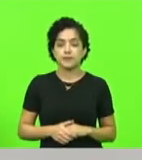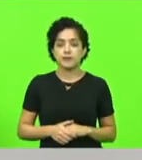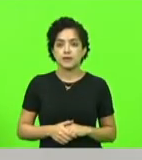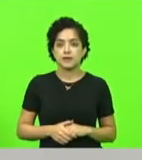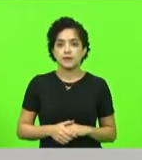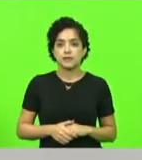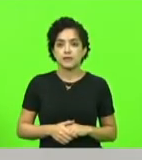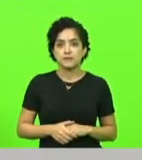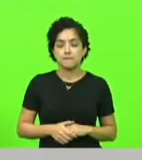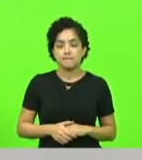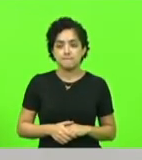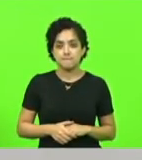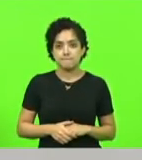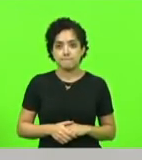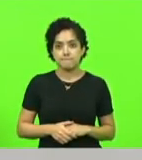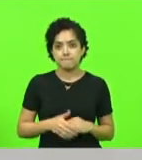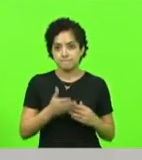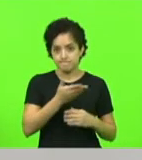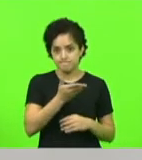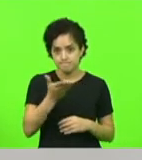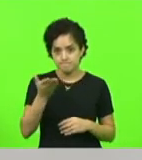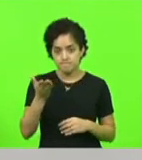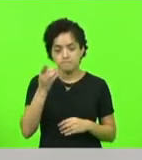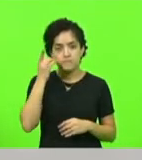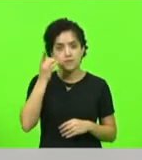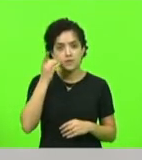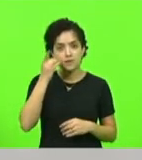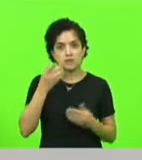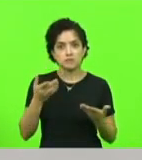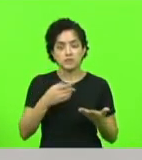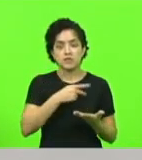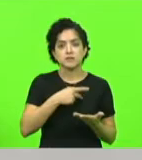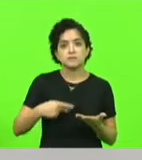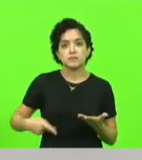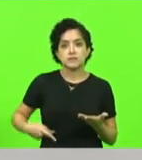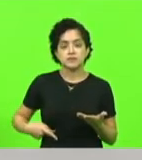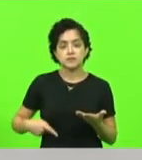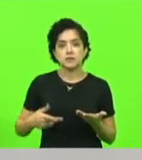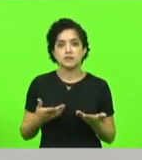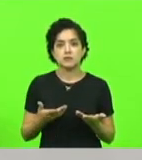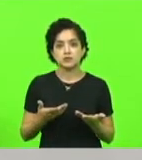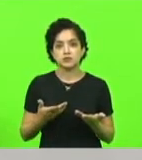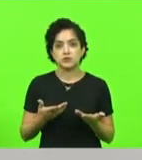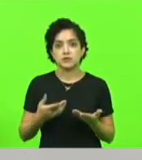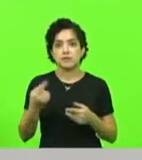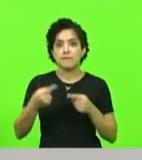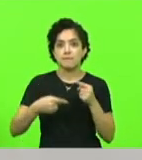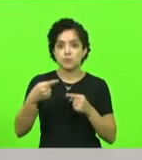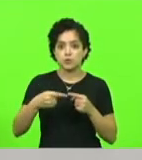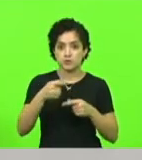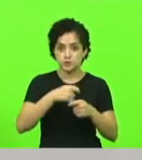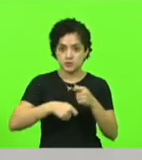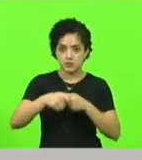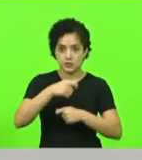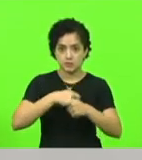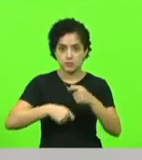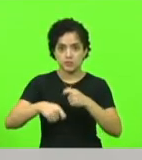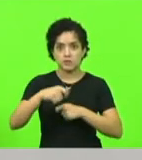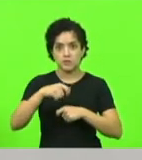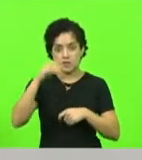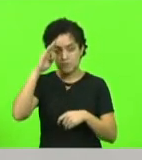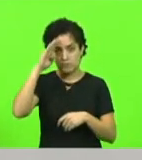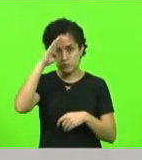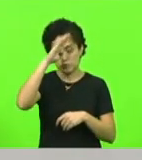forma, senhor presidente, senhores e senhoras deputados e a todos que nos acompanham, a política econômica do nosso governo Bolsonaro e Paulo